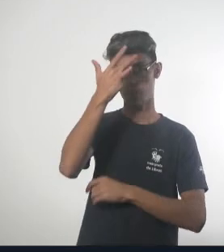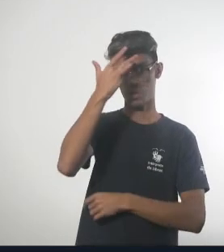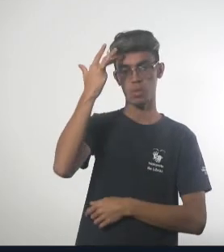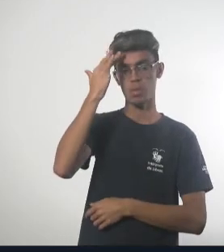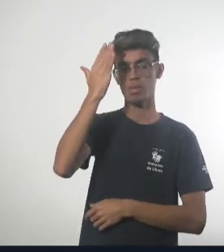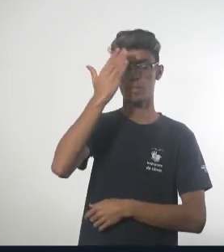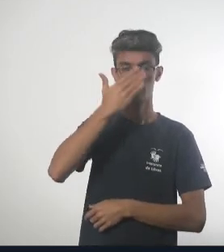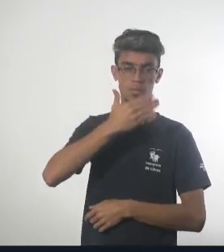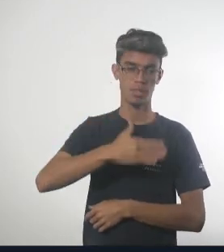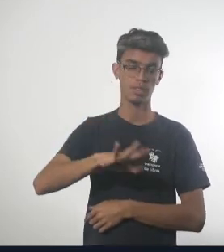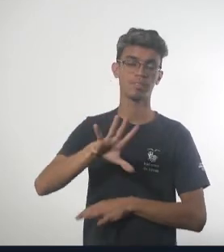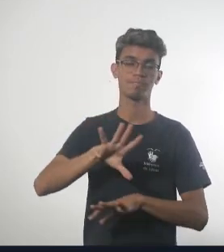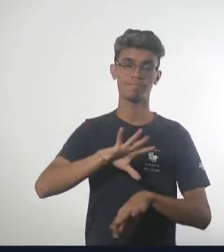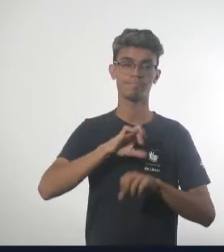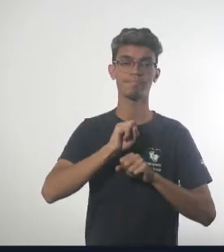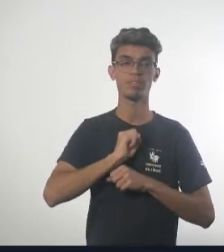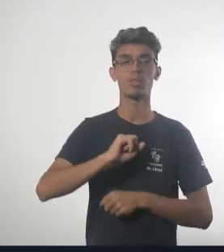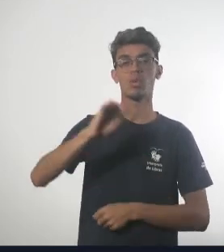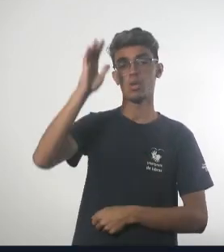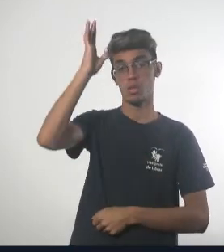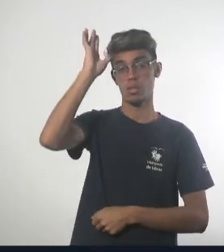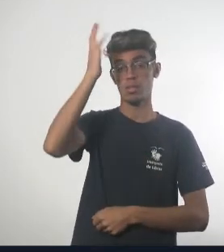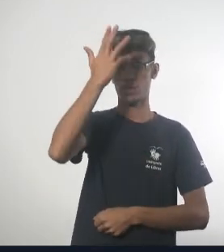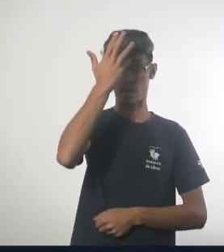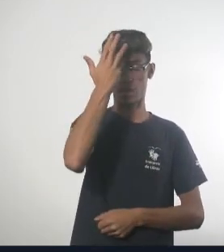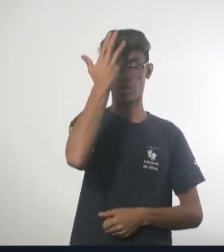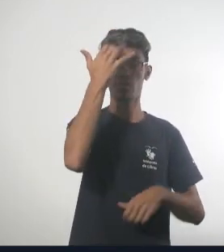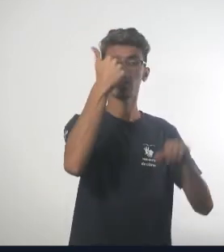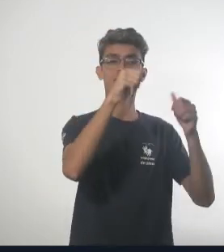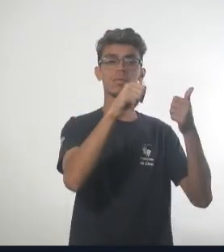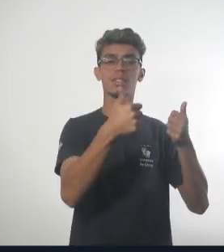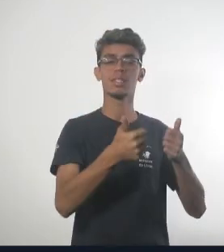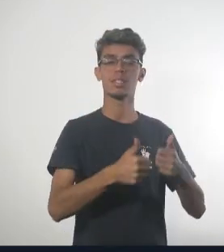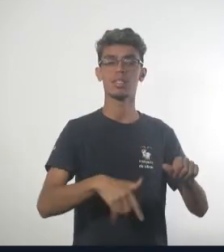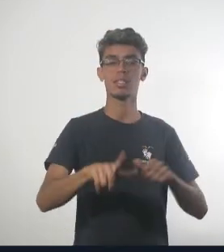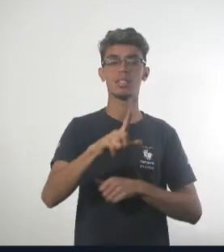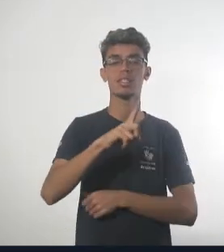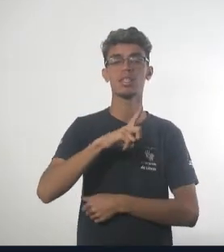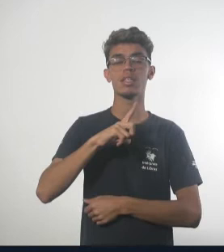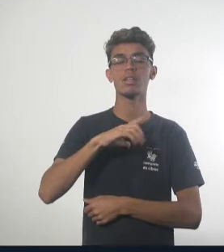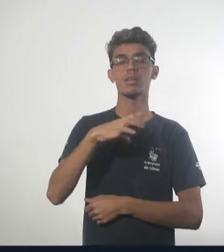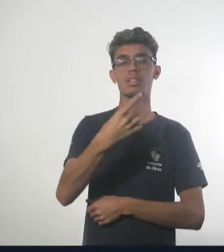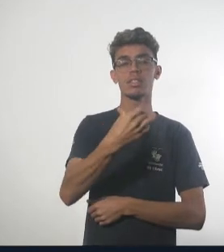Em relação aos resultados que nós avaliamos e obtivemos, foram